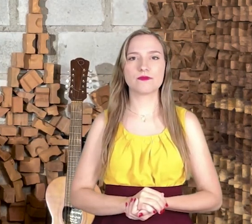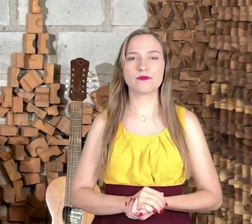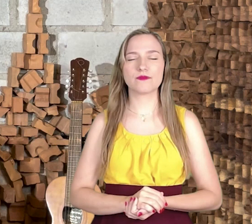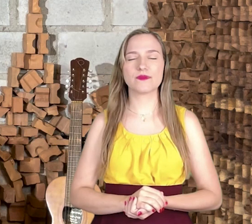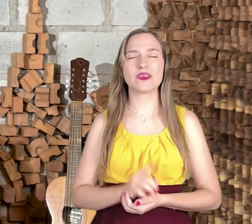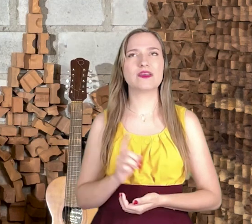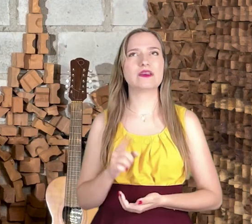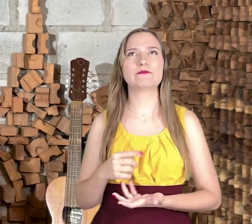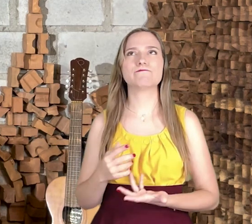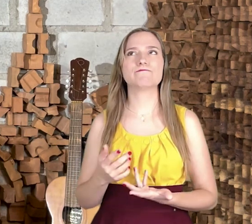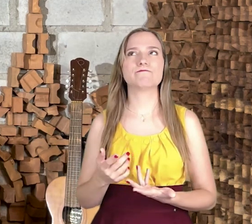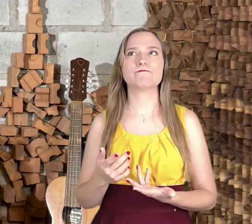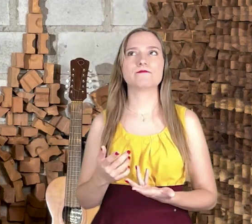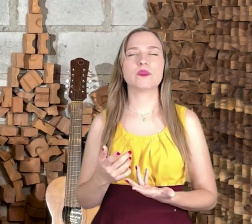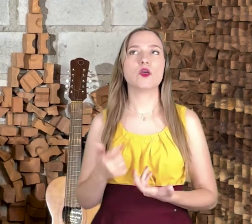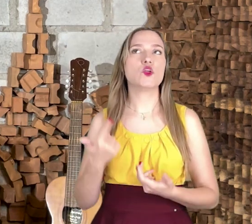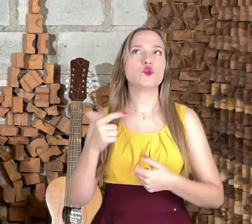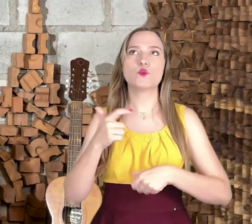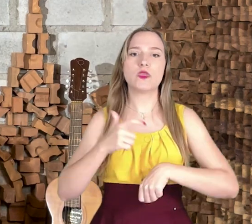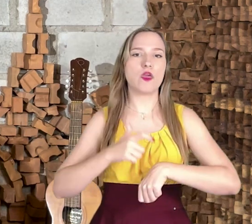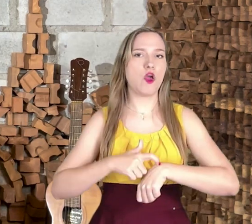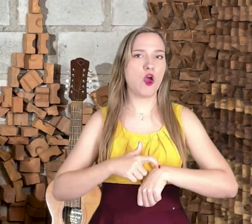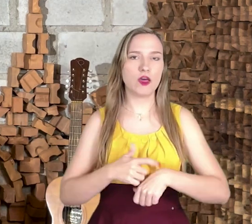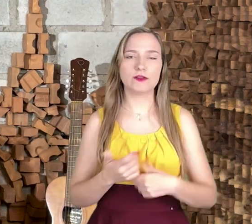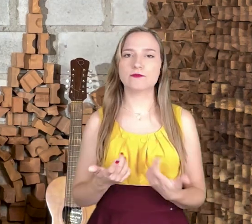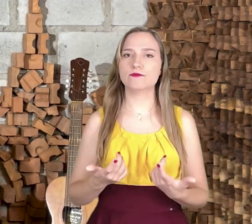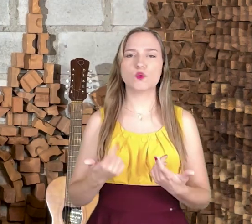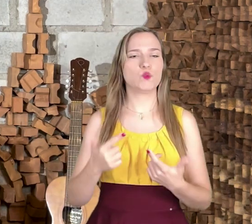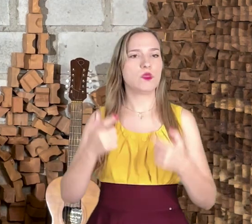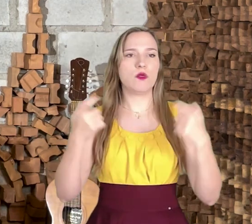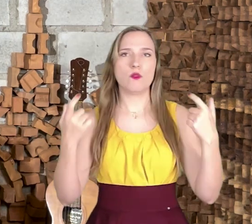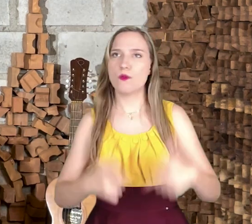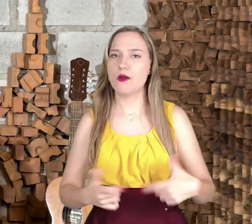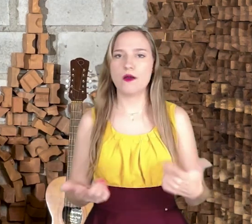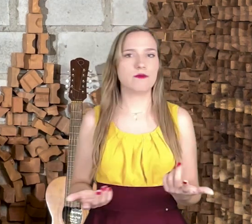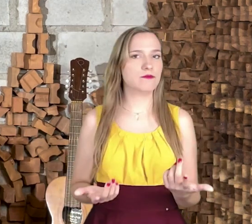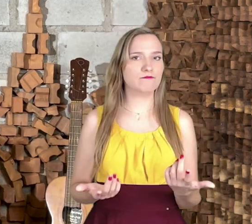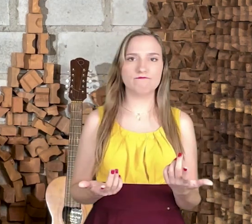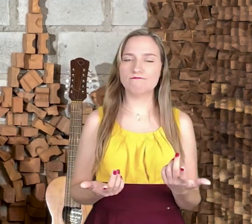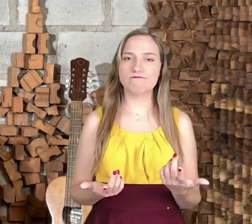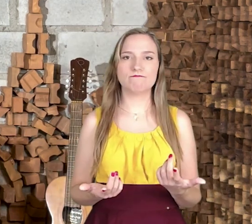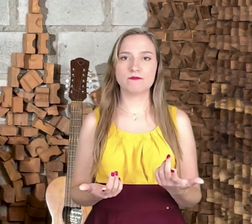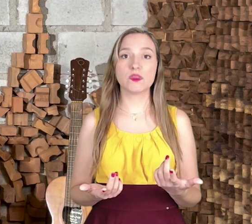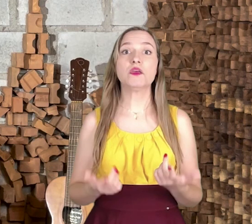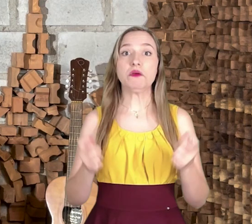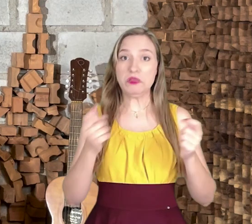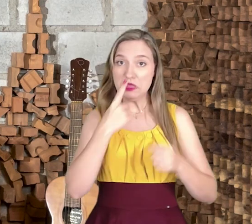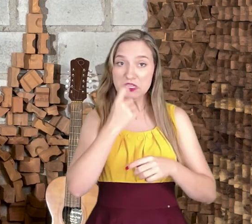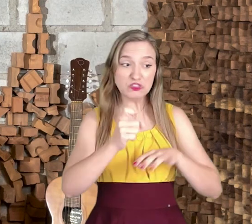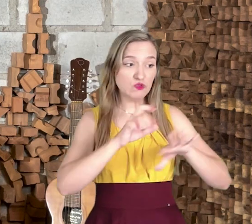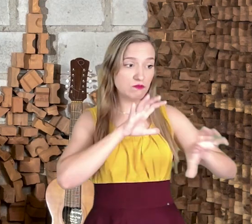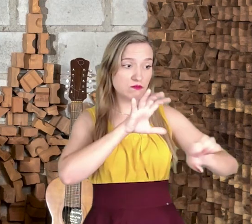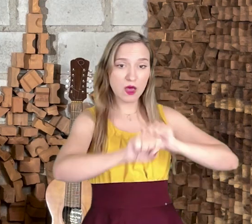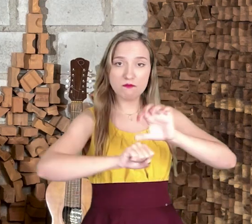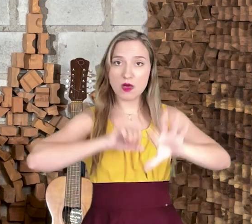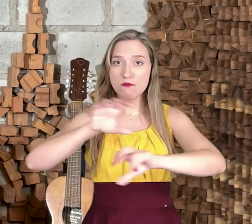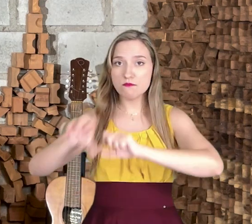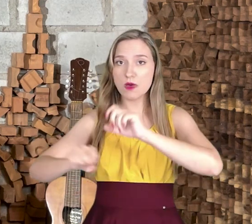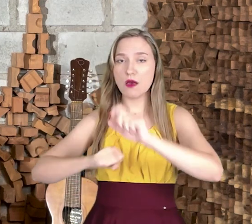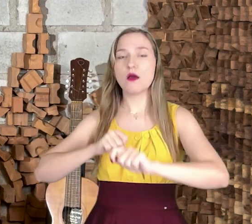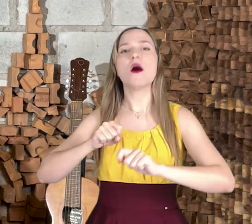não tem hora nem local. Catar lixo não faz